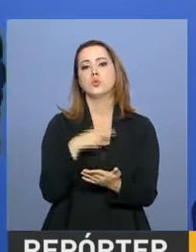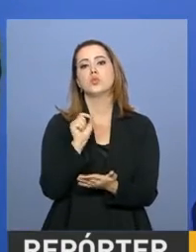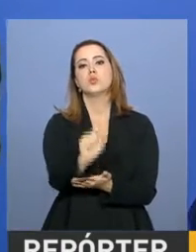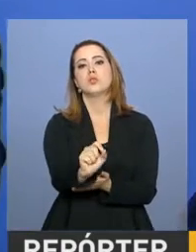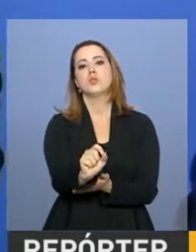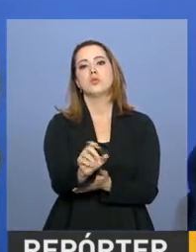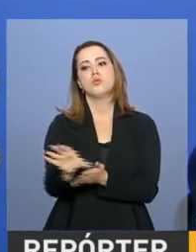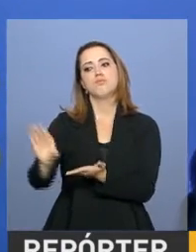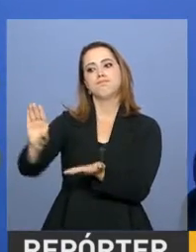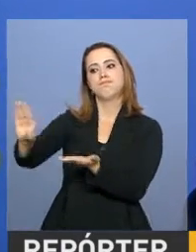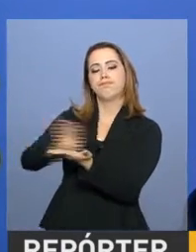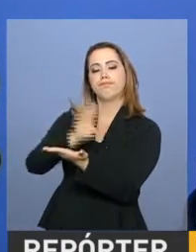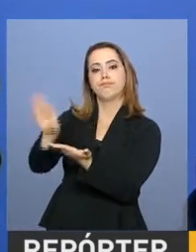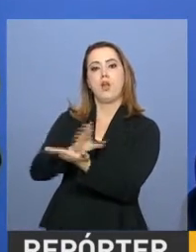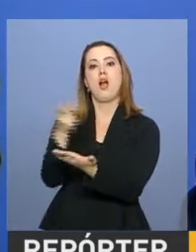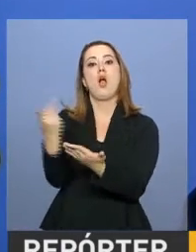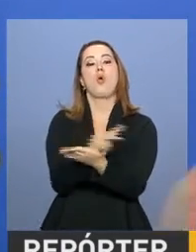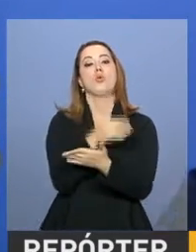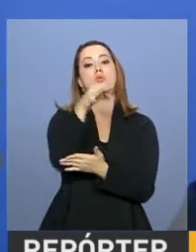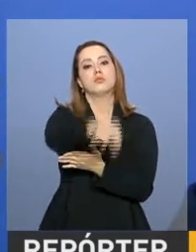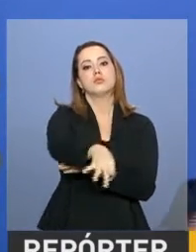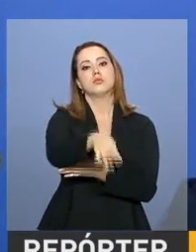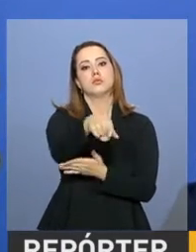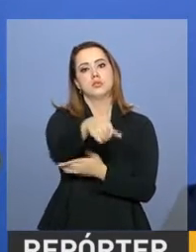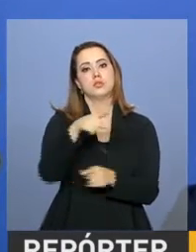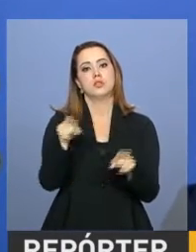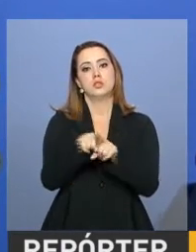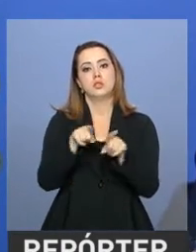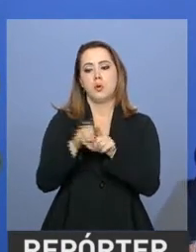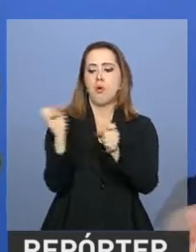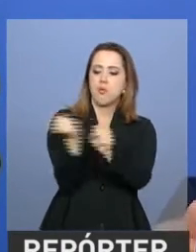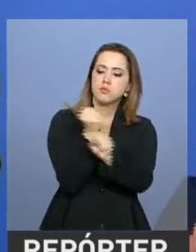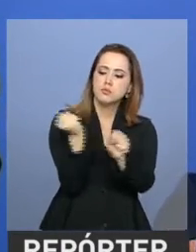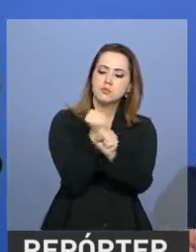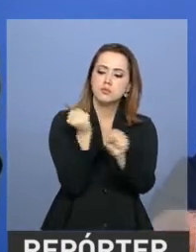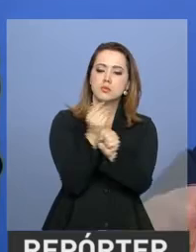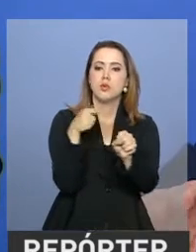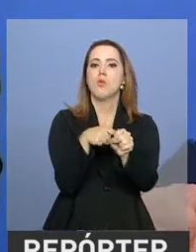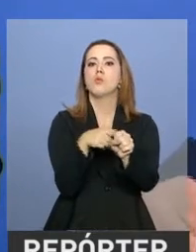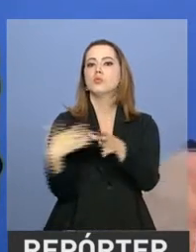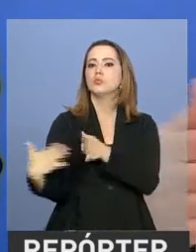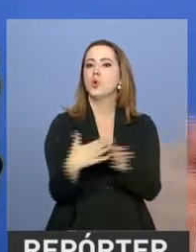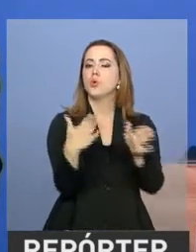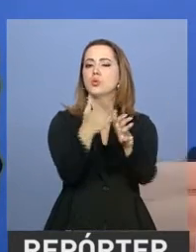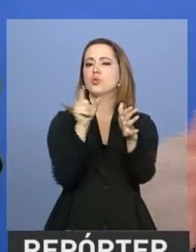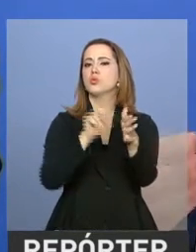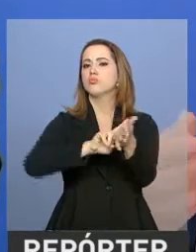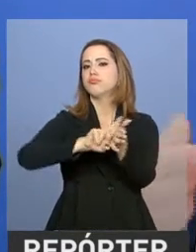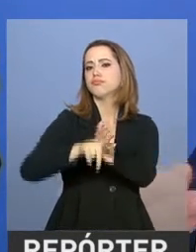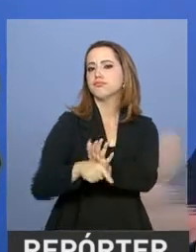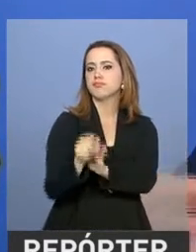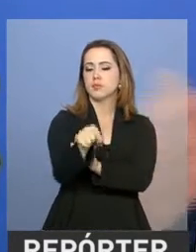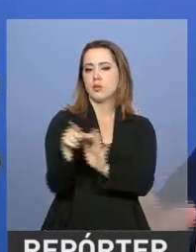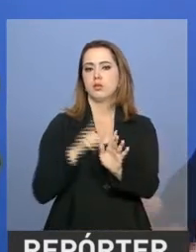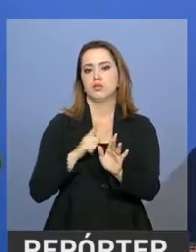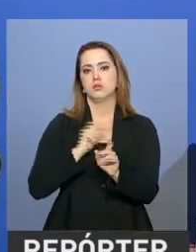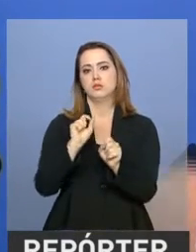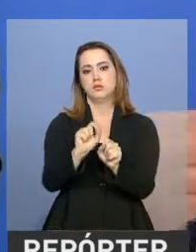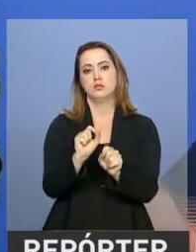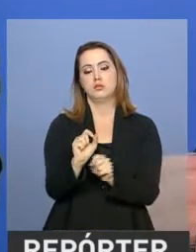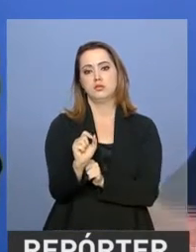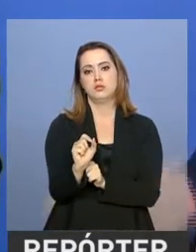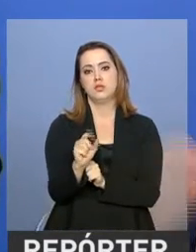esses investimentos se realizarem. Até porque a infraestrutura ela tem a